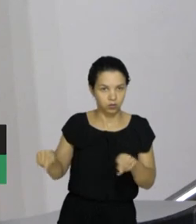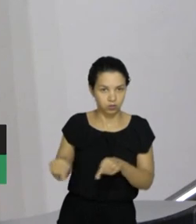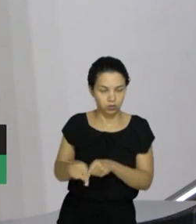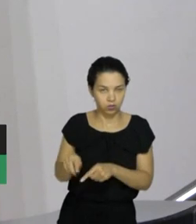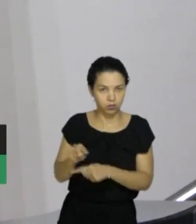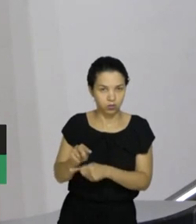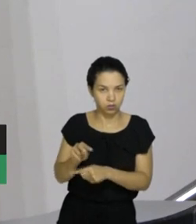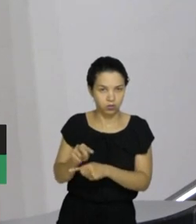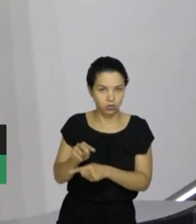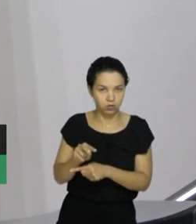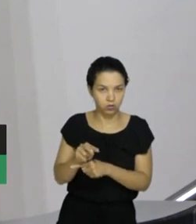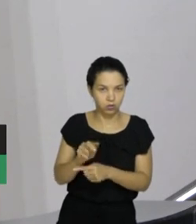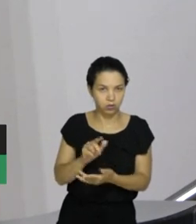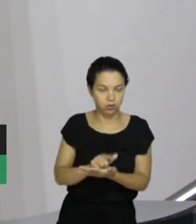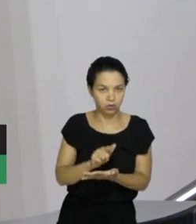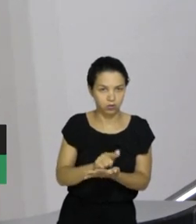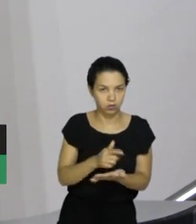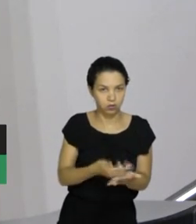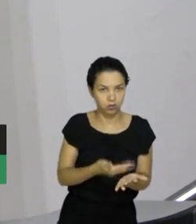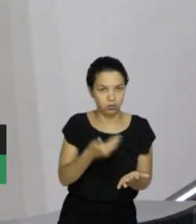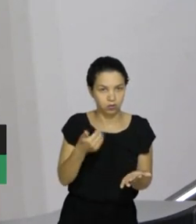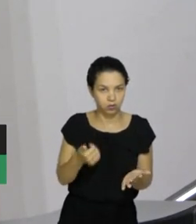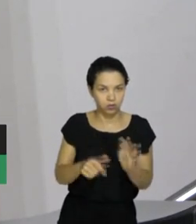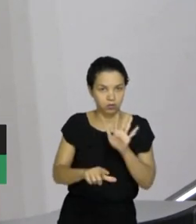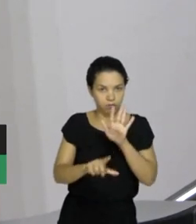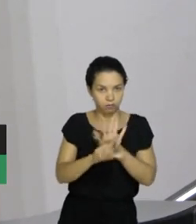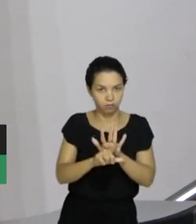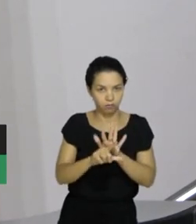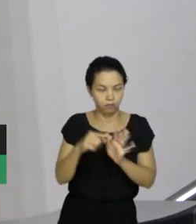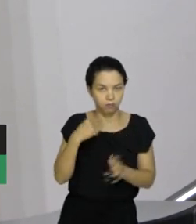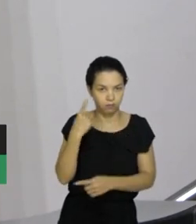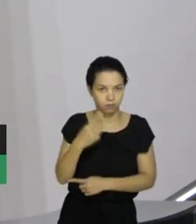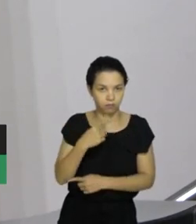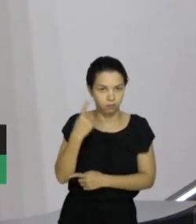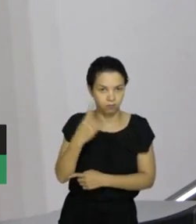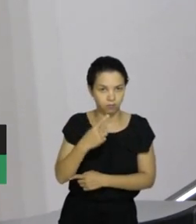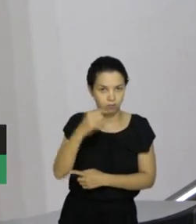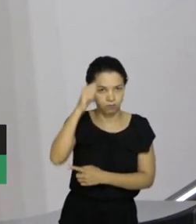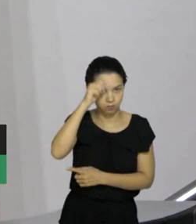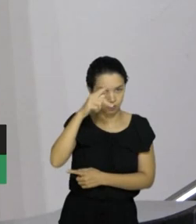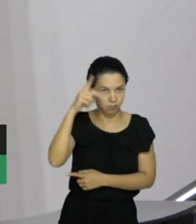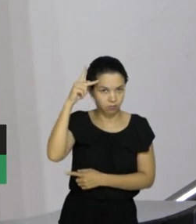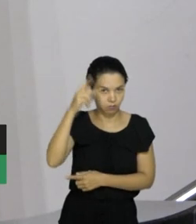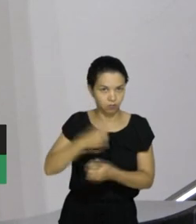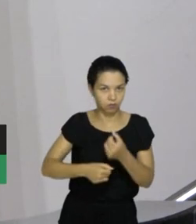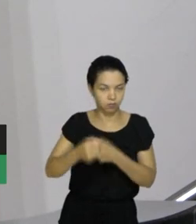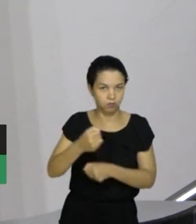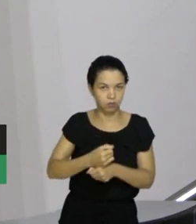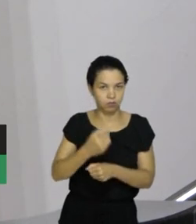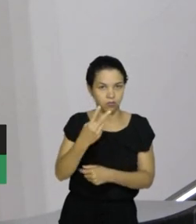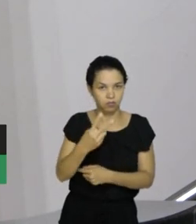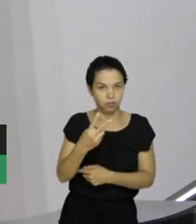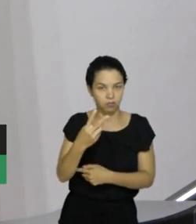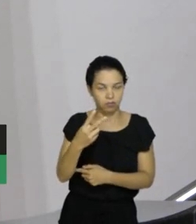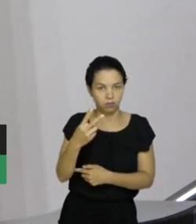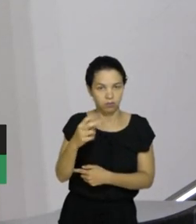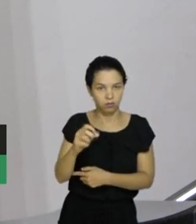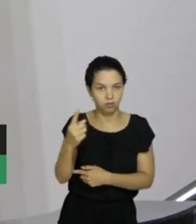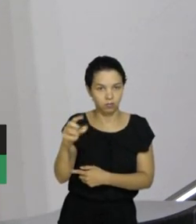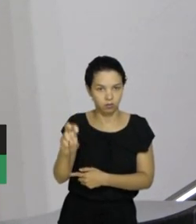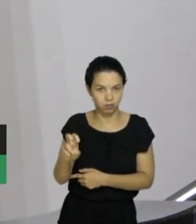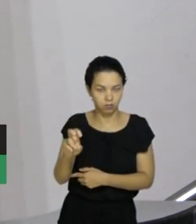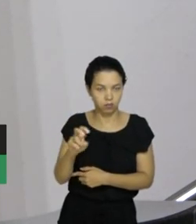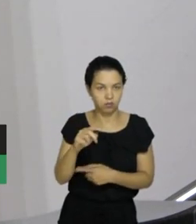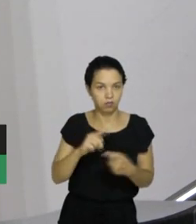tirá-lo do papel já que é a lei da nossa deputada Ana Paula Lima de 2015 temos aqui a Ana Júlia